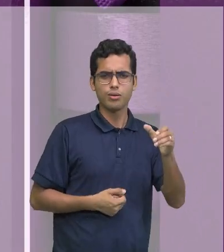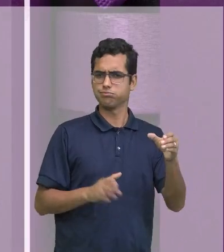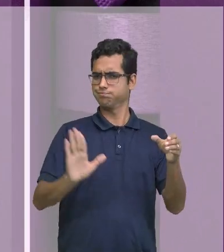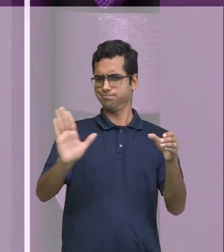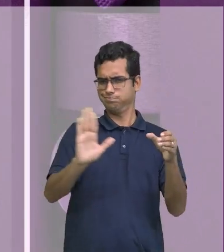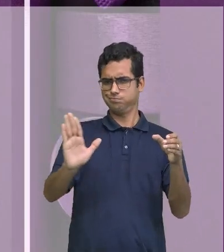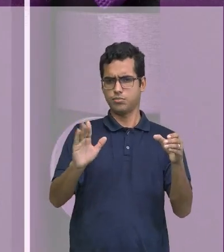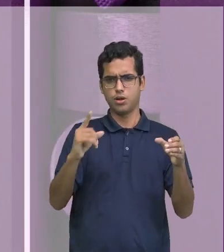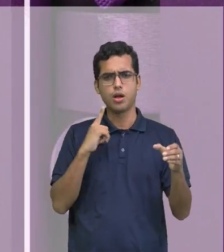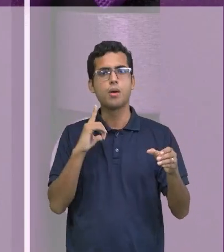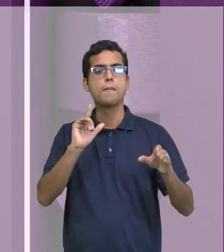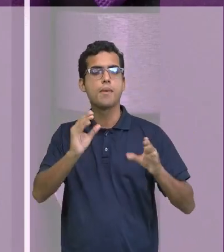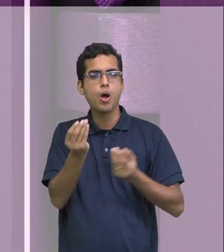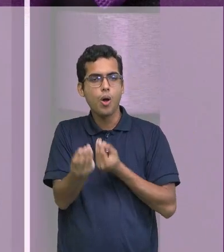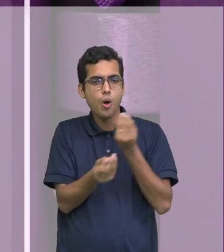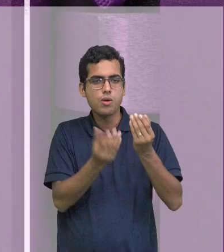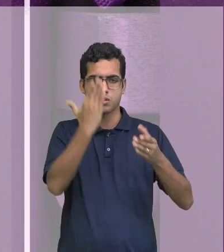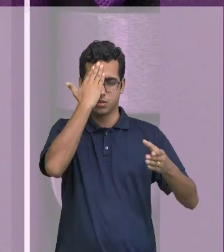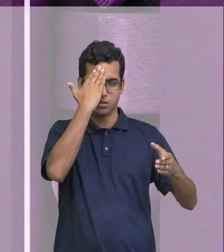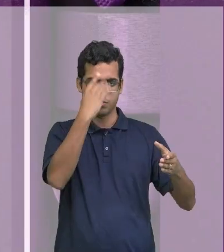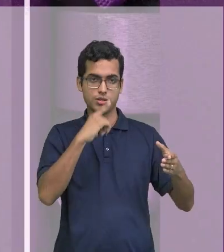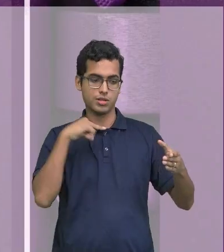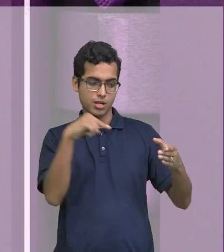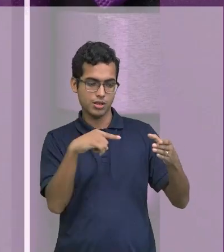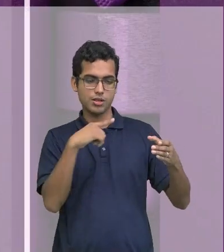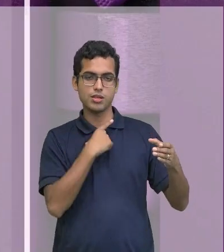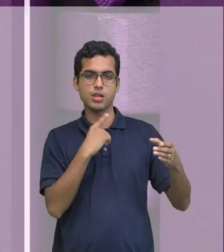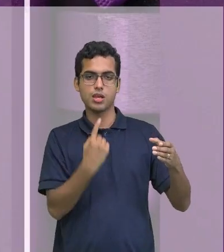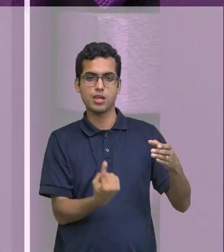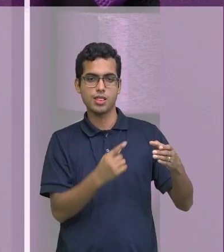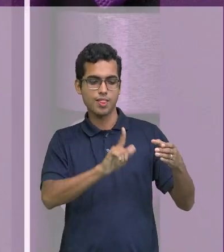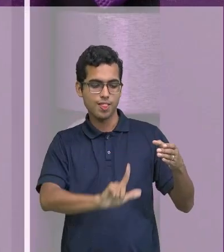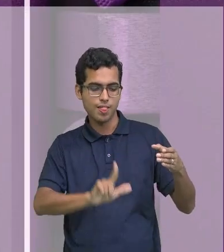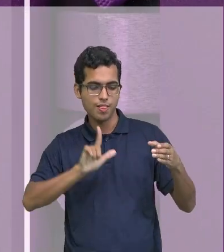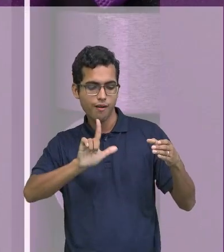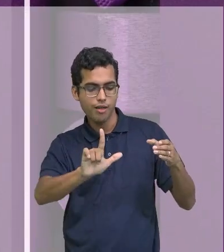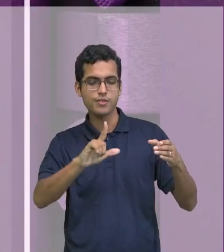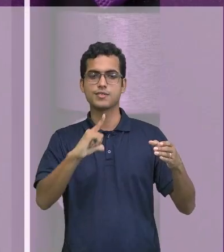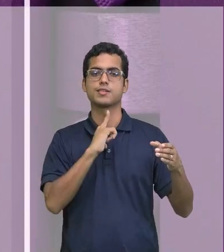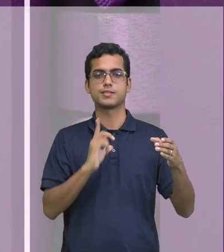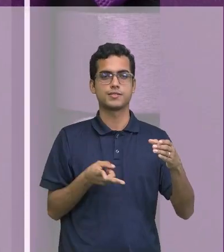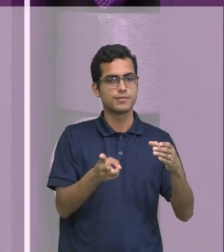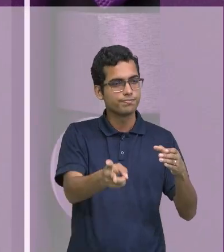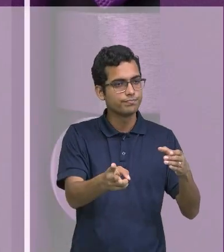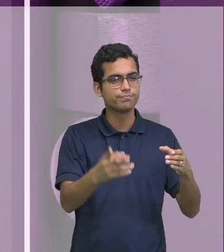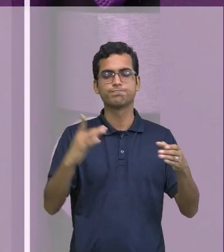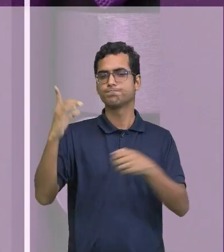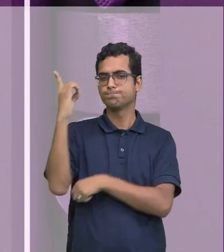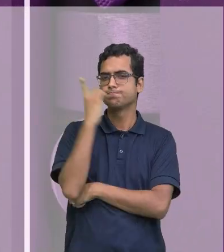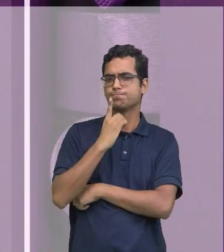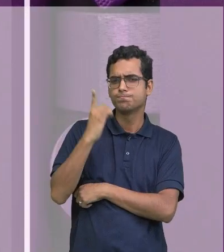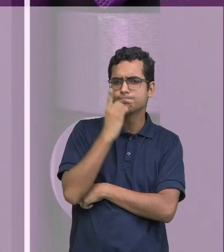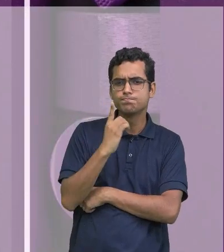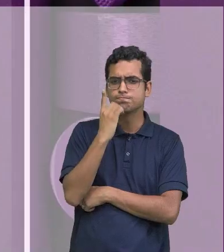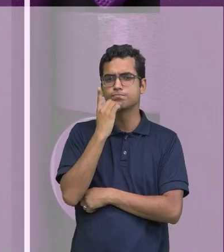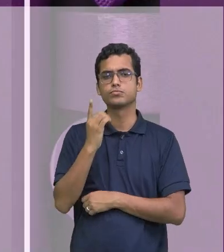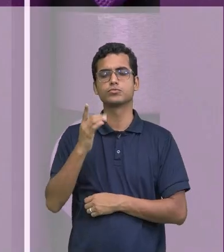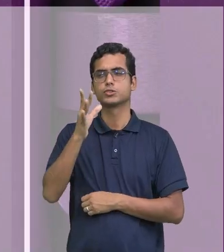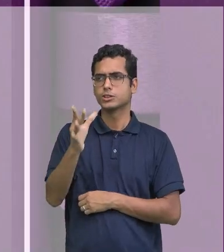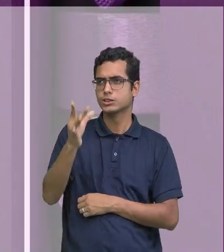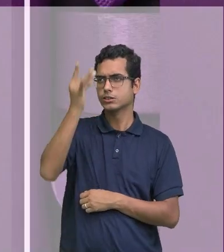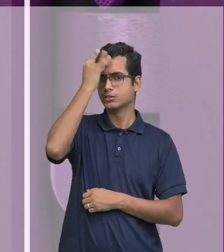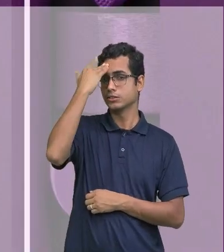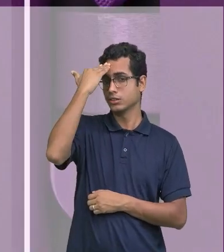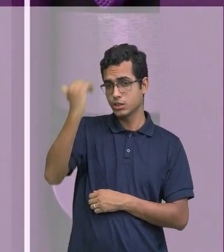um múltiplo ou submúltiplo do litro. Então, o litro está mais do que inserido no nosso dia a dia, e é interessante que a gente domine essa definição